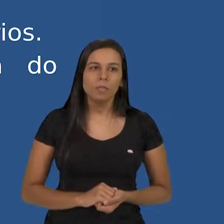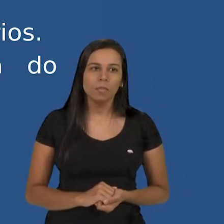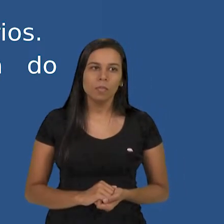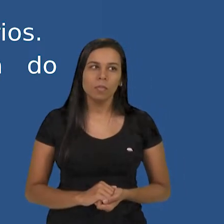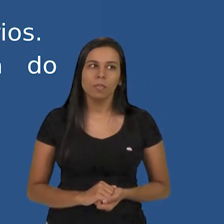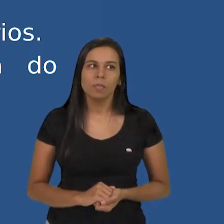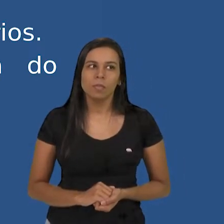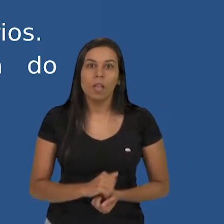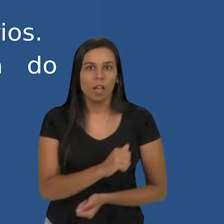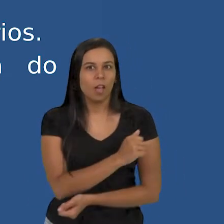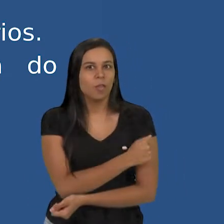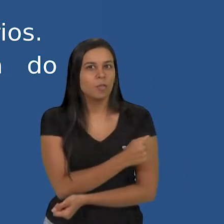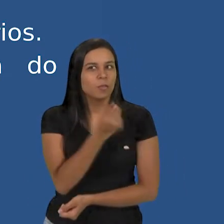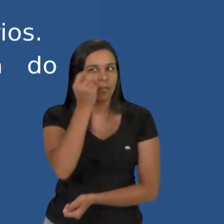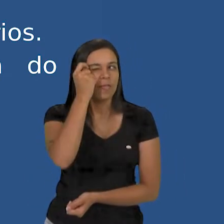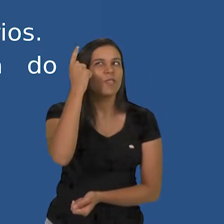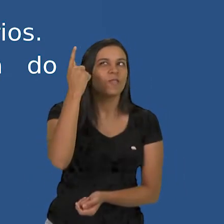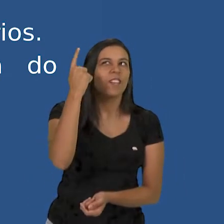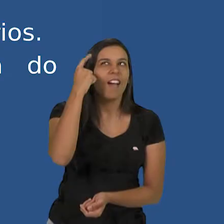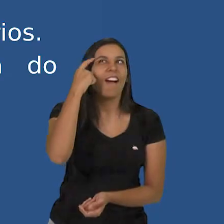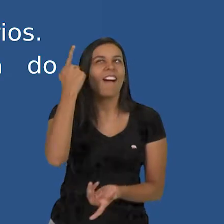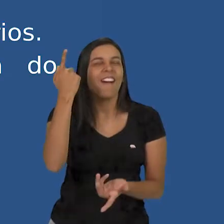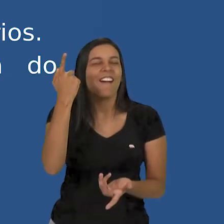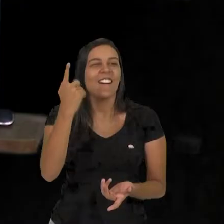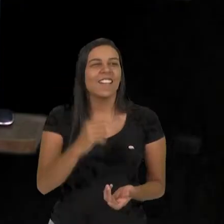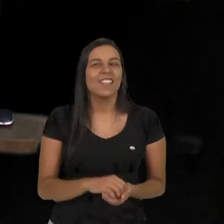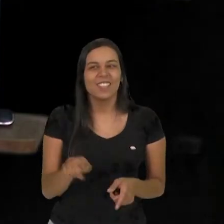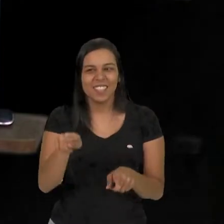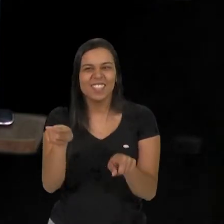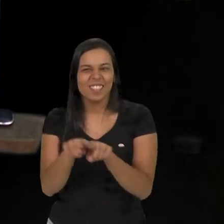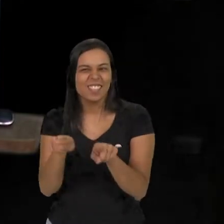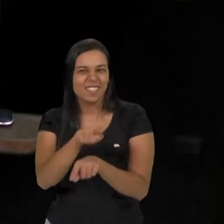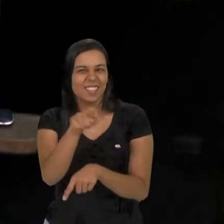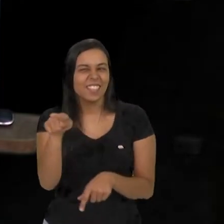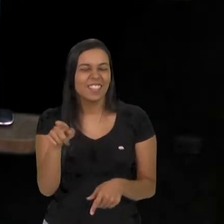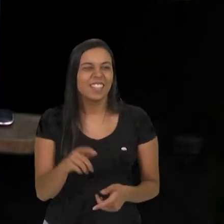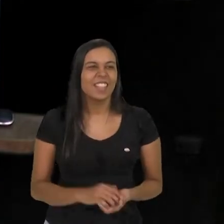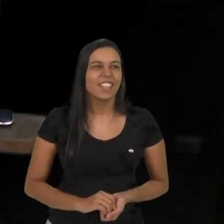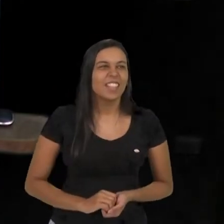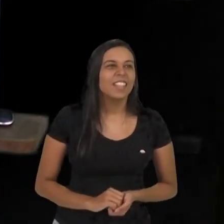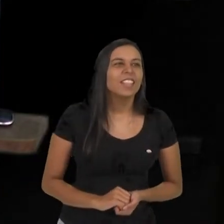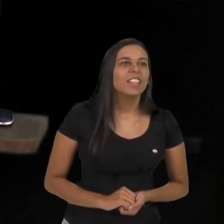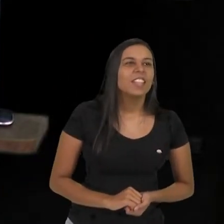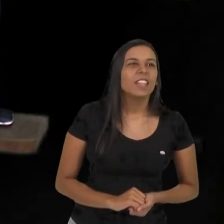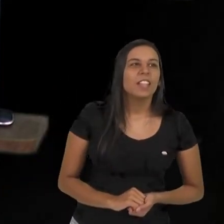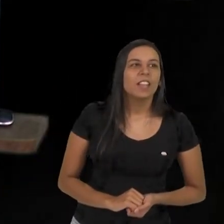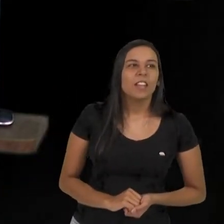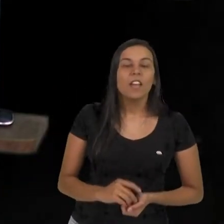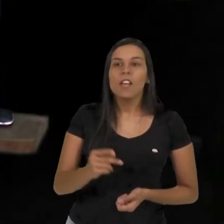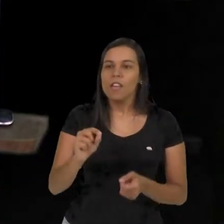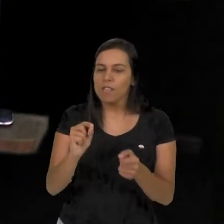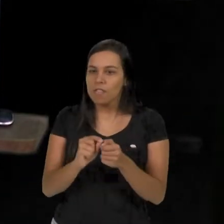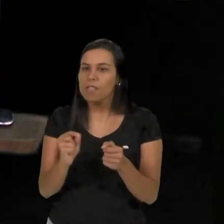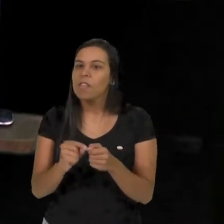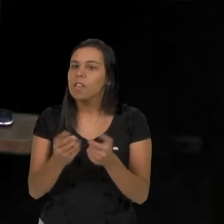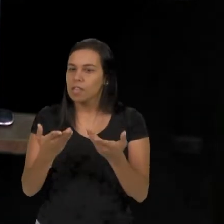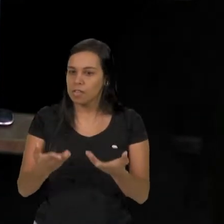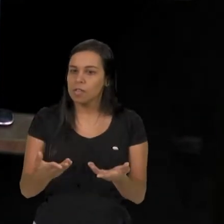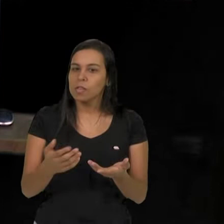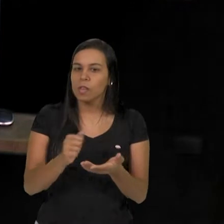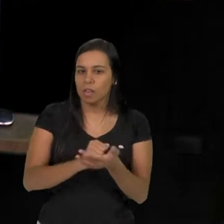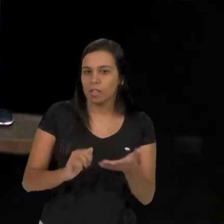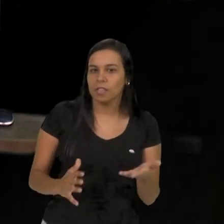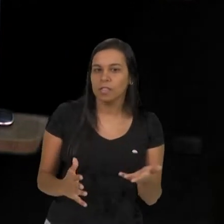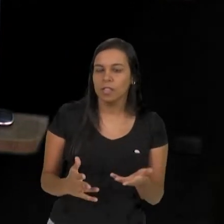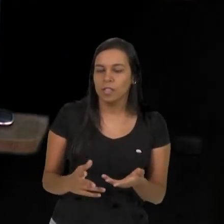Correto? Ela foi esperta, como muitos de vocês são, né? Eu já passei muito por isso na sala de aula, convencer que fez o relatório solicitado e a professora ficou numa